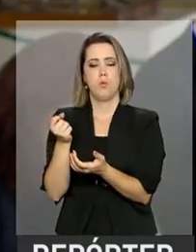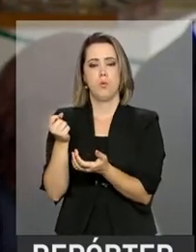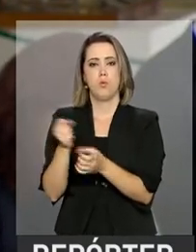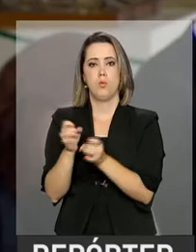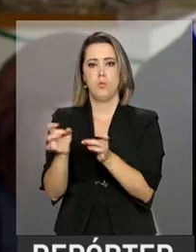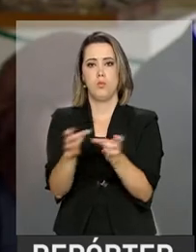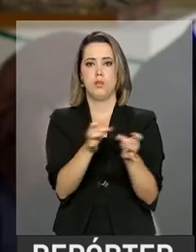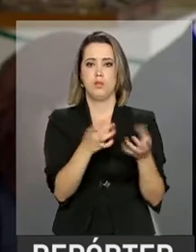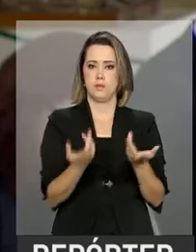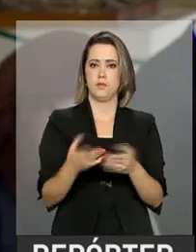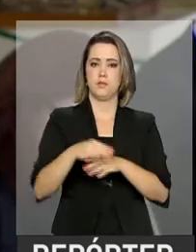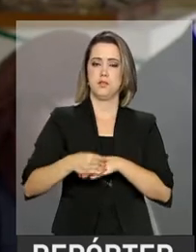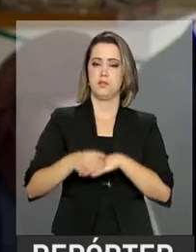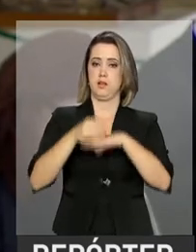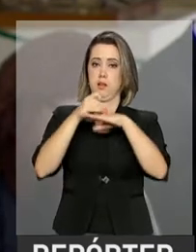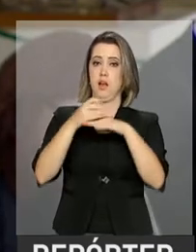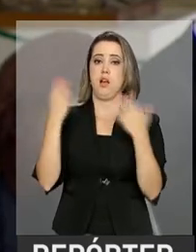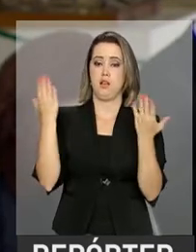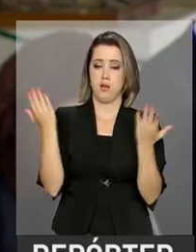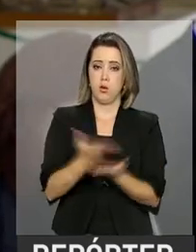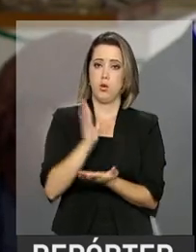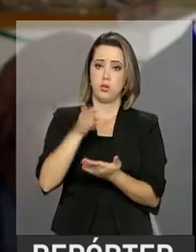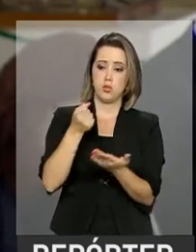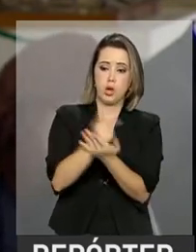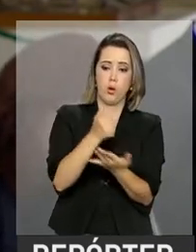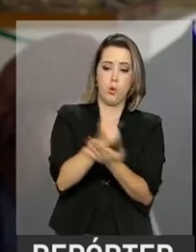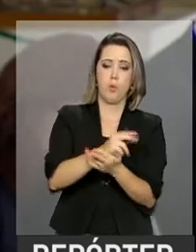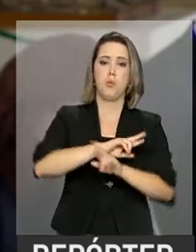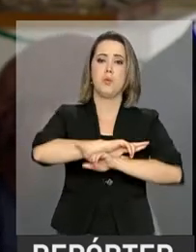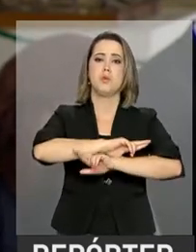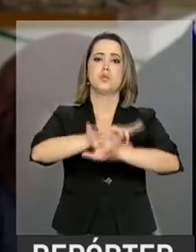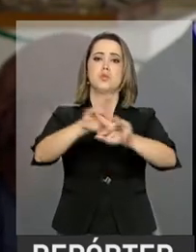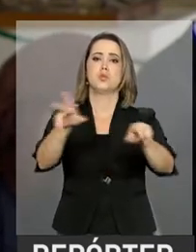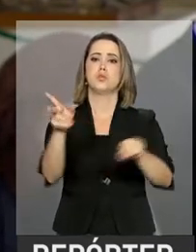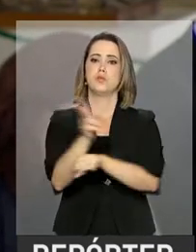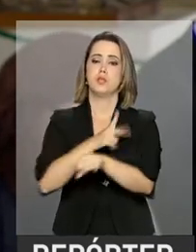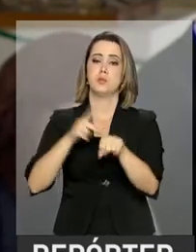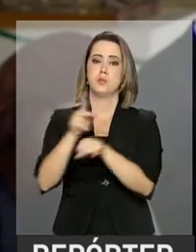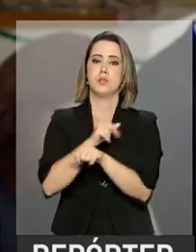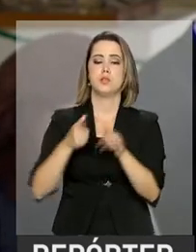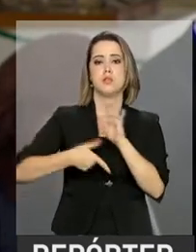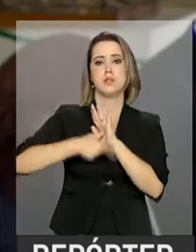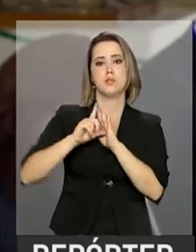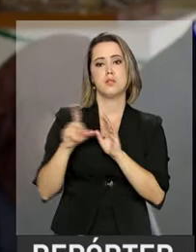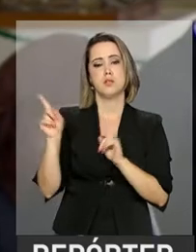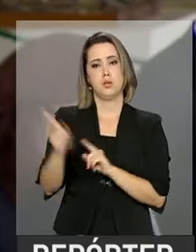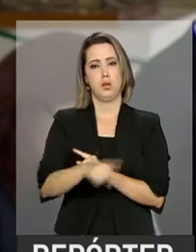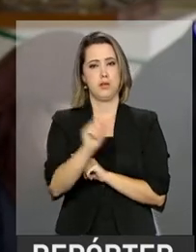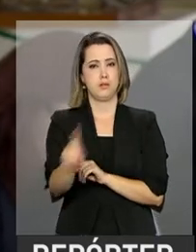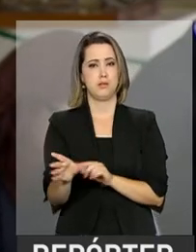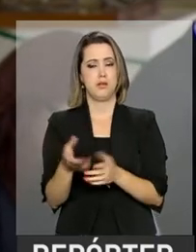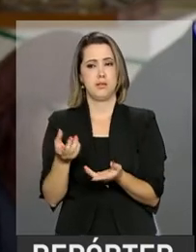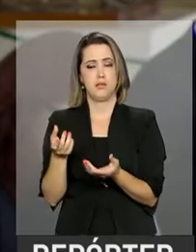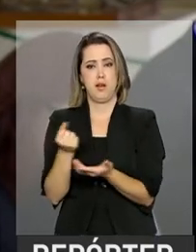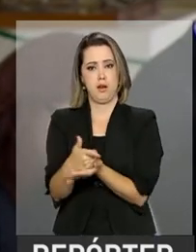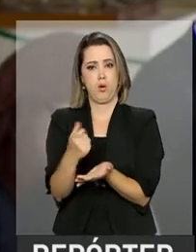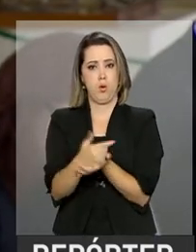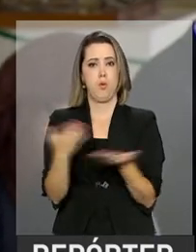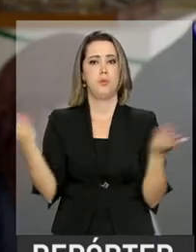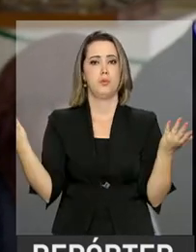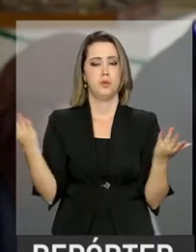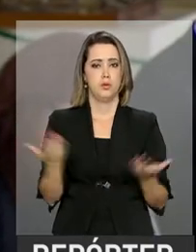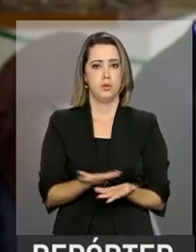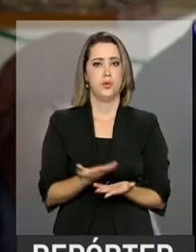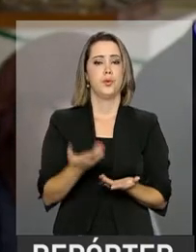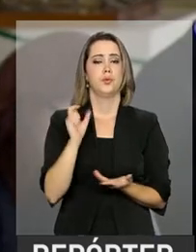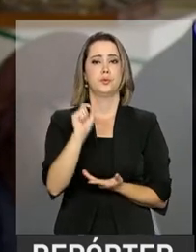da Agricultura, boa parte dos países que impuseram restrições à importação da carne brasileira desde o